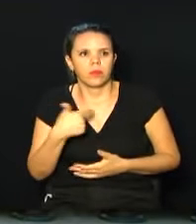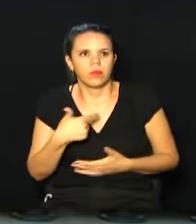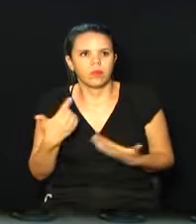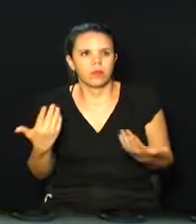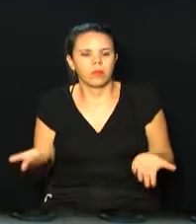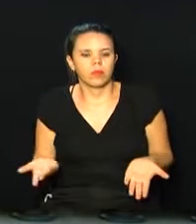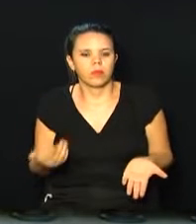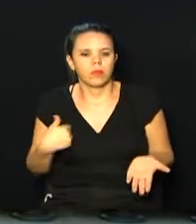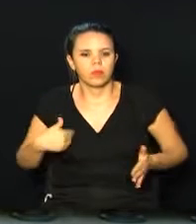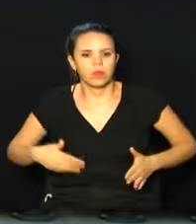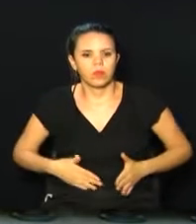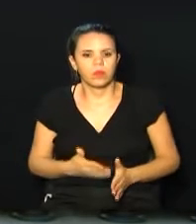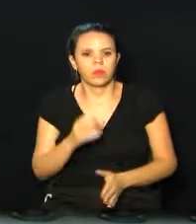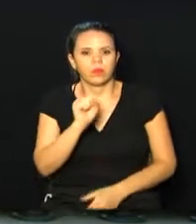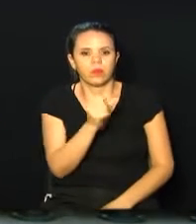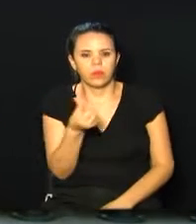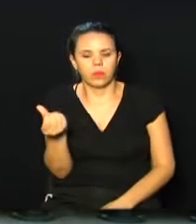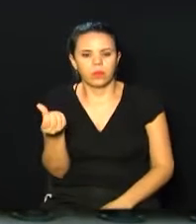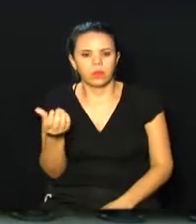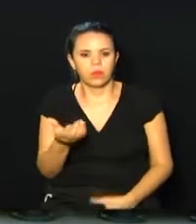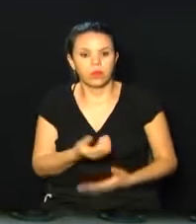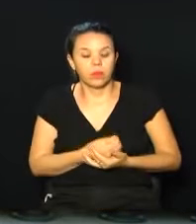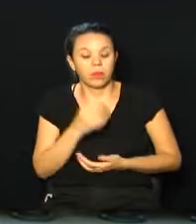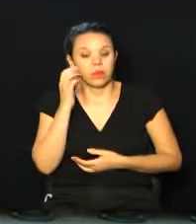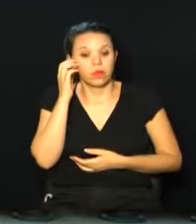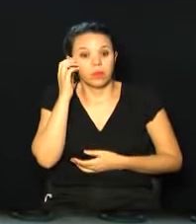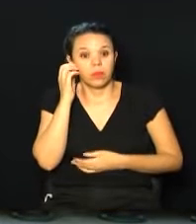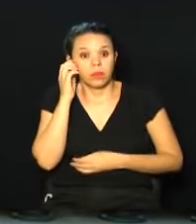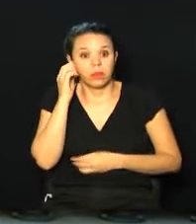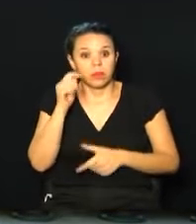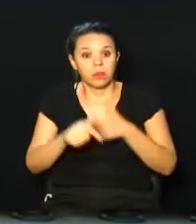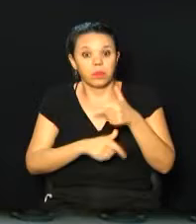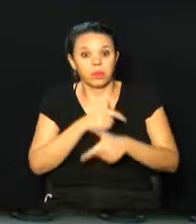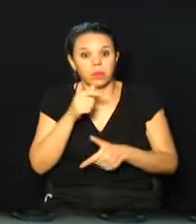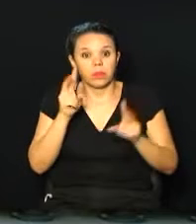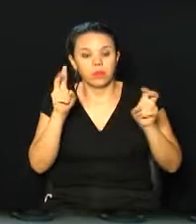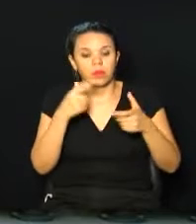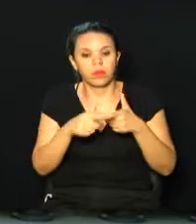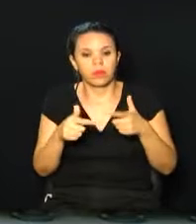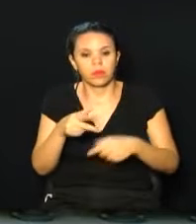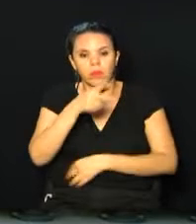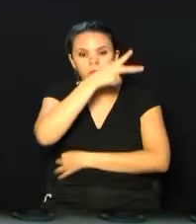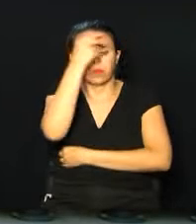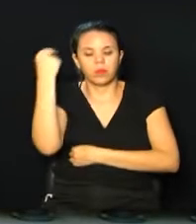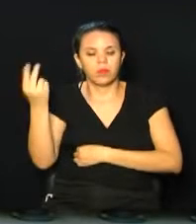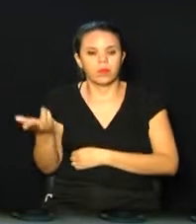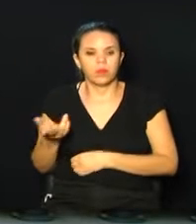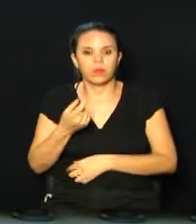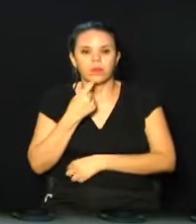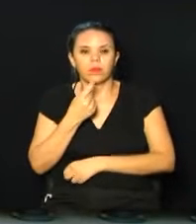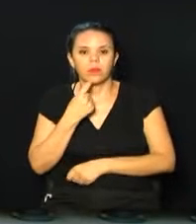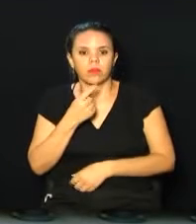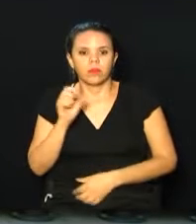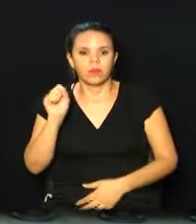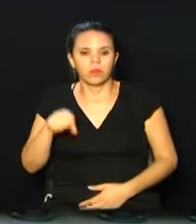eu nasci em 86. Ele já estava ali trabalhando em cima desses problemas públicos. Então, acho que Campinas tem,